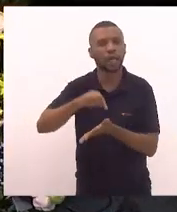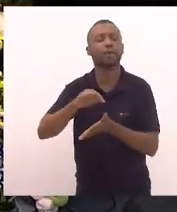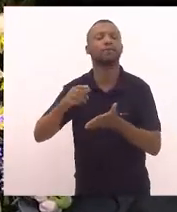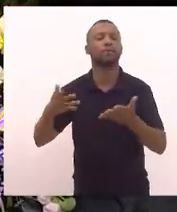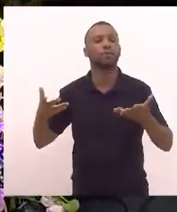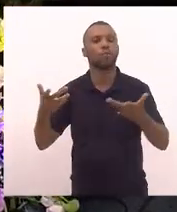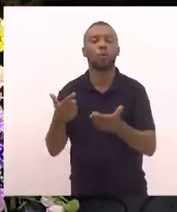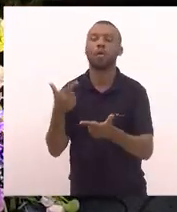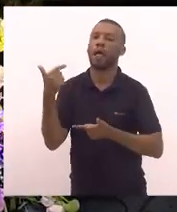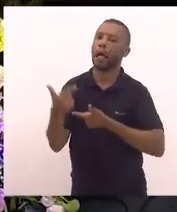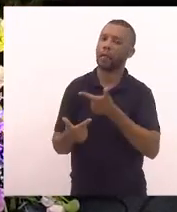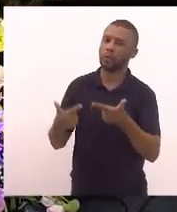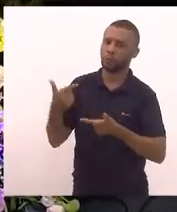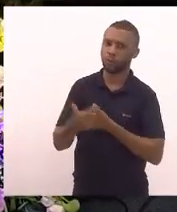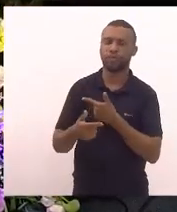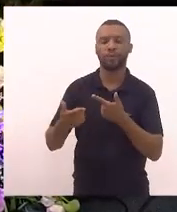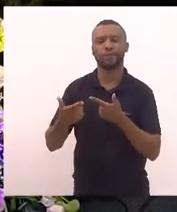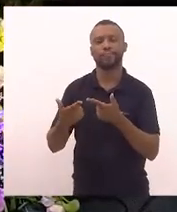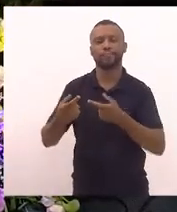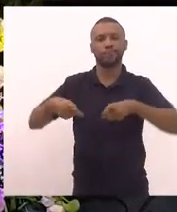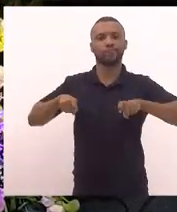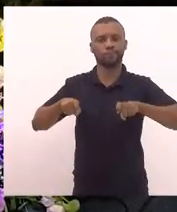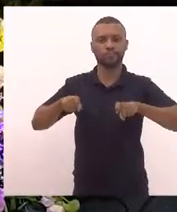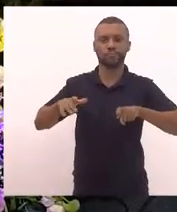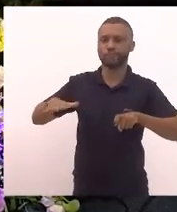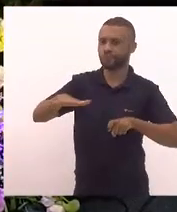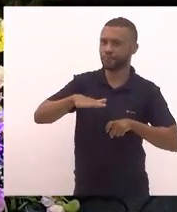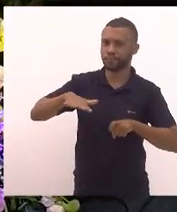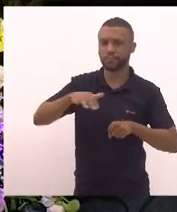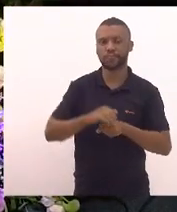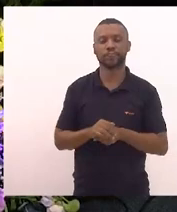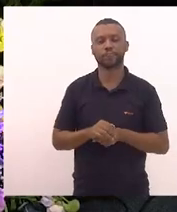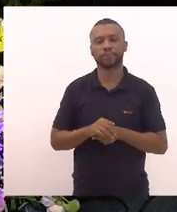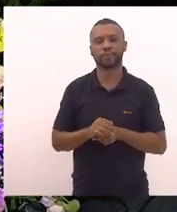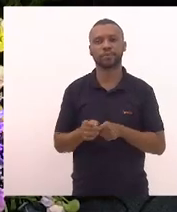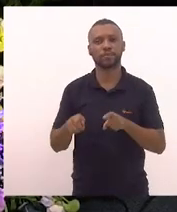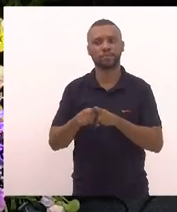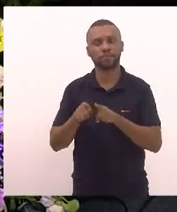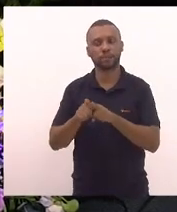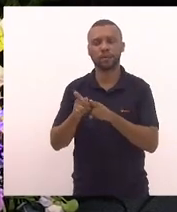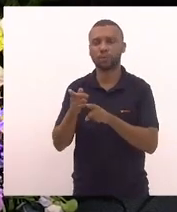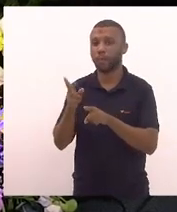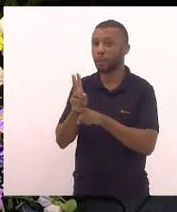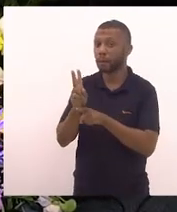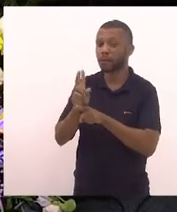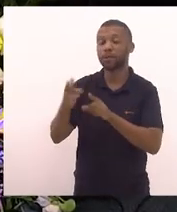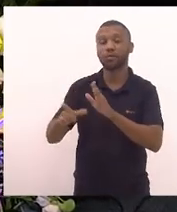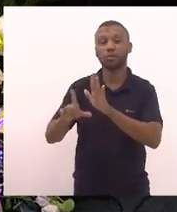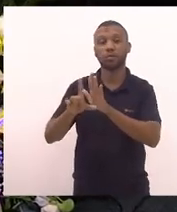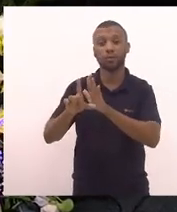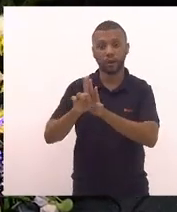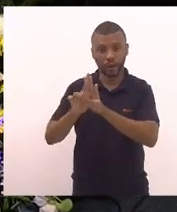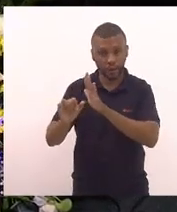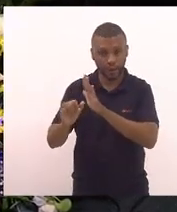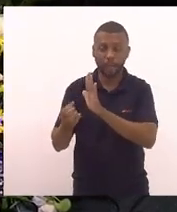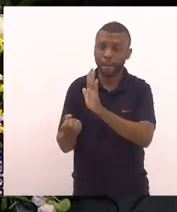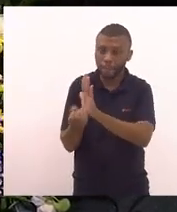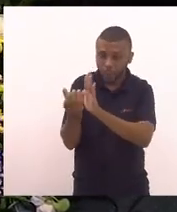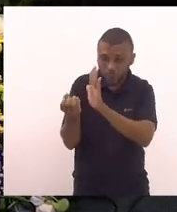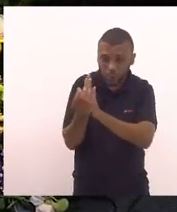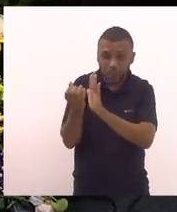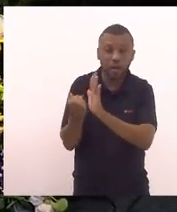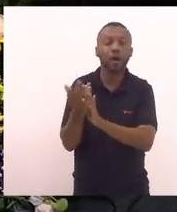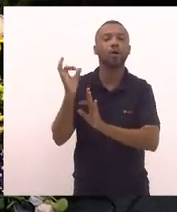extremamente atuante e parlamentar. Além da sua proteção legislativa, produção